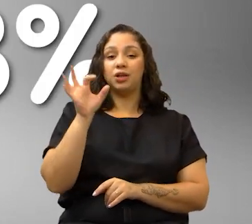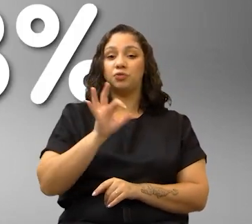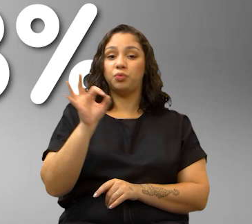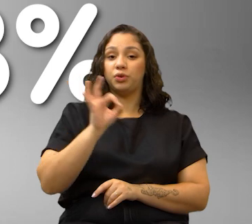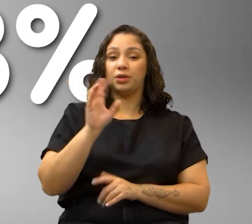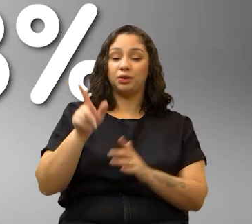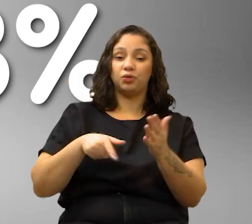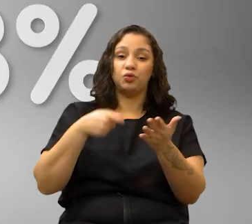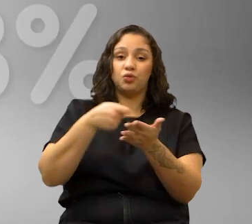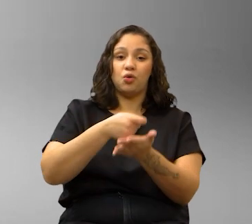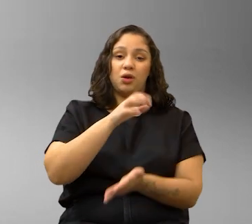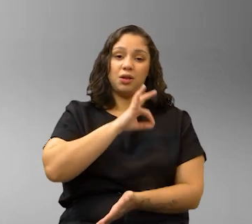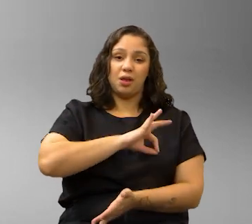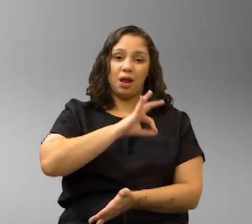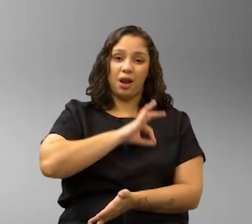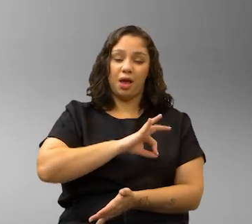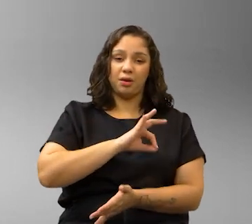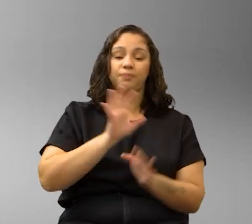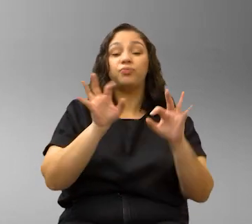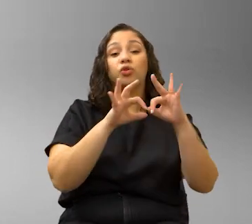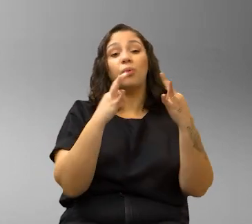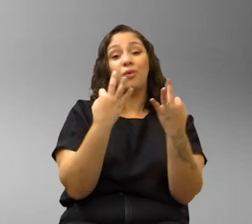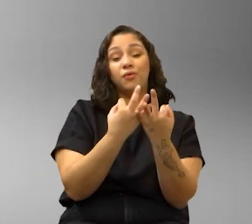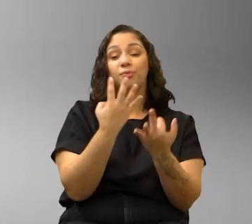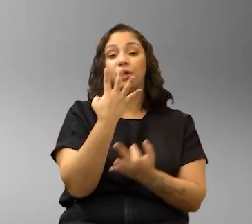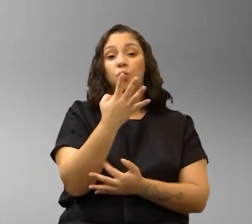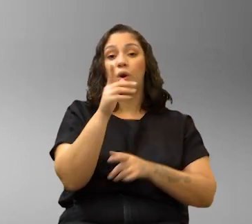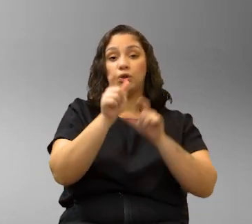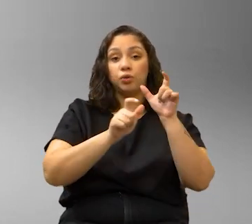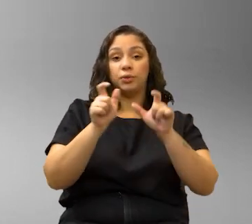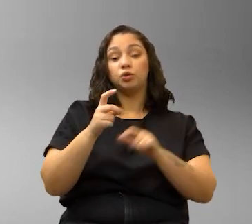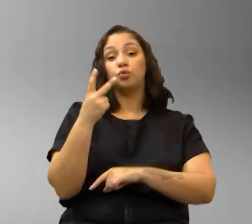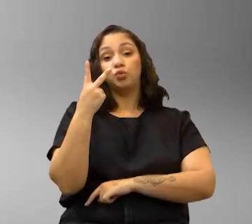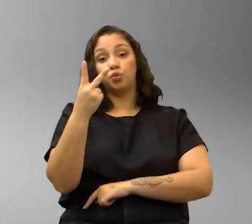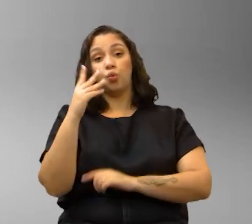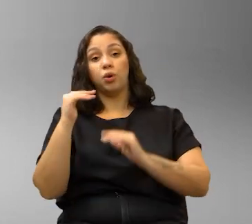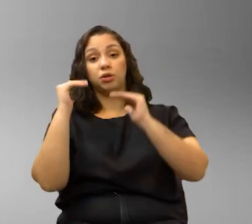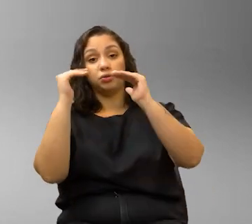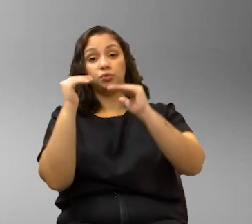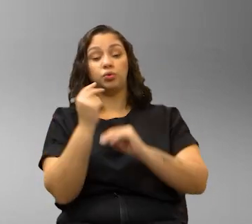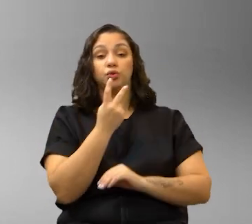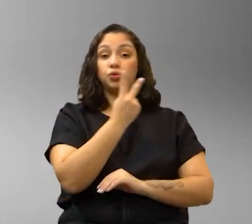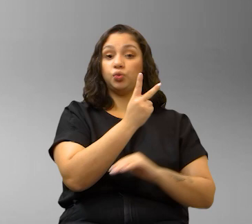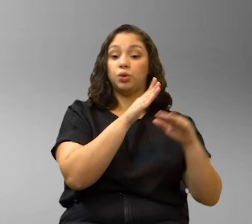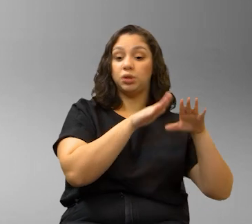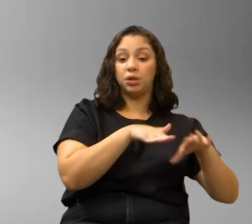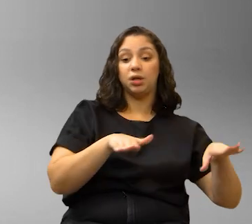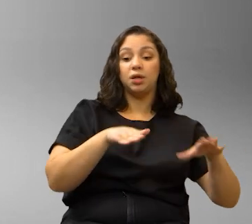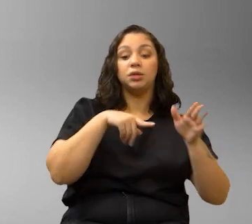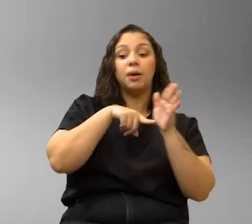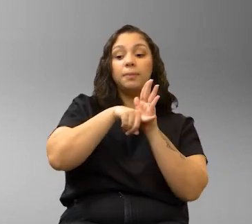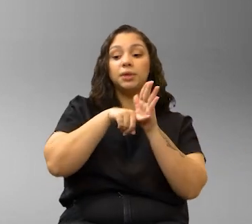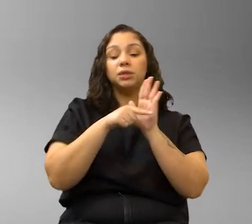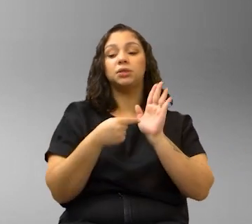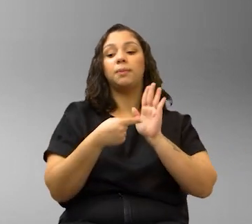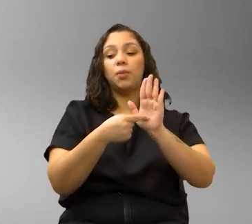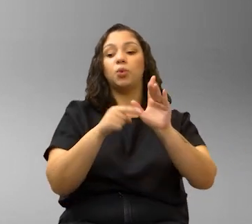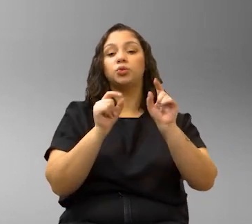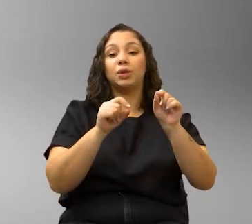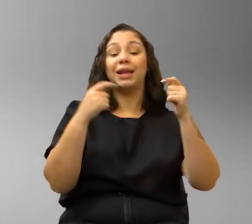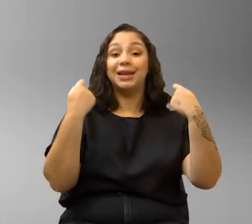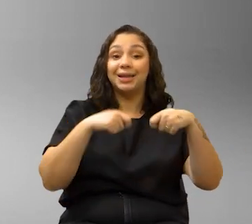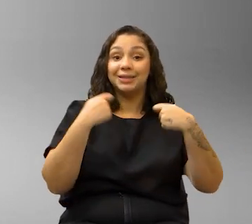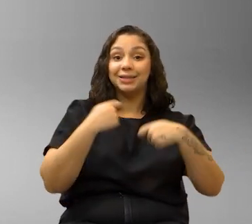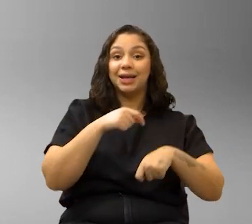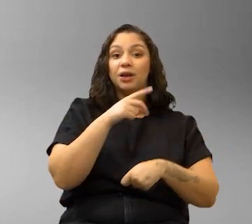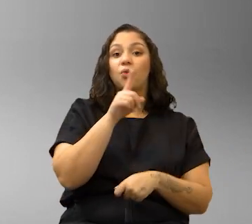55,3% do orçamento. Para uma família de 4 pessoas, sendo 2 adultos e 2 crianças, a pesquisa aponta que o